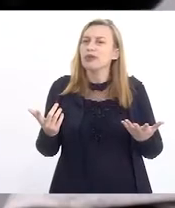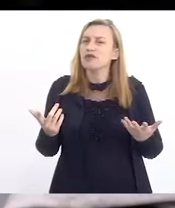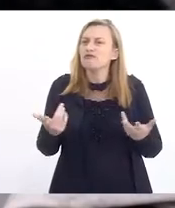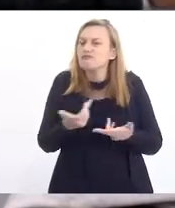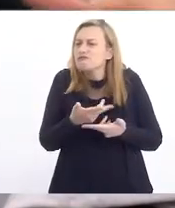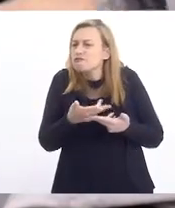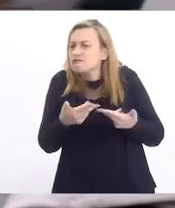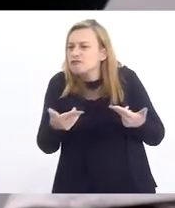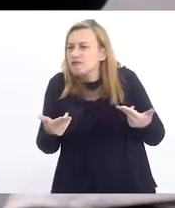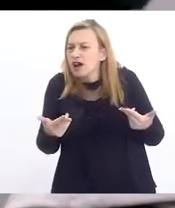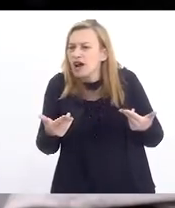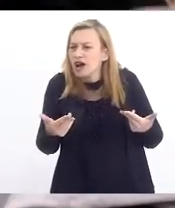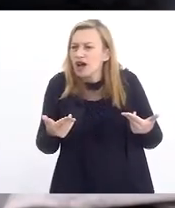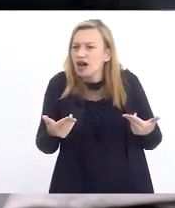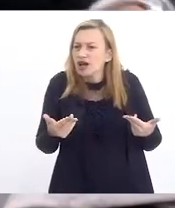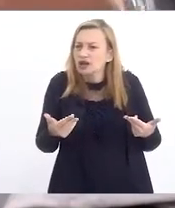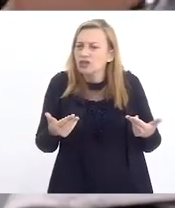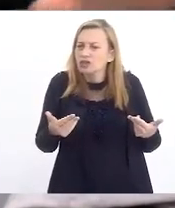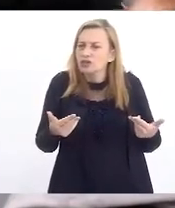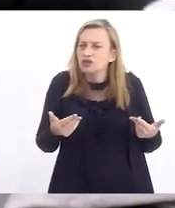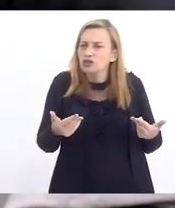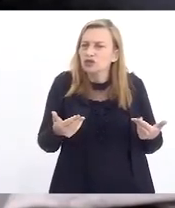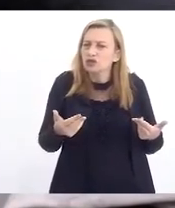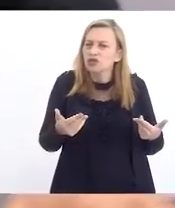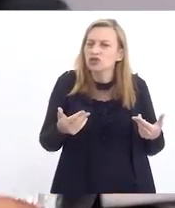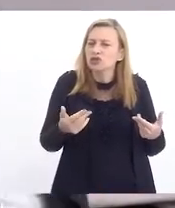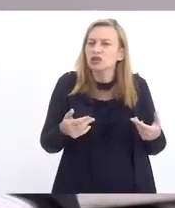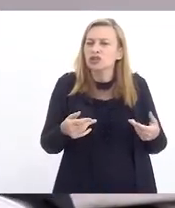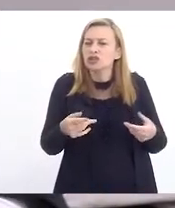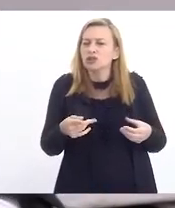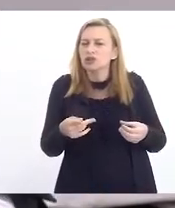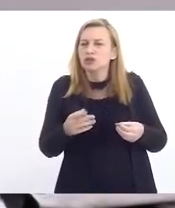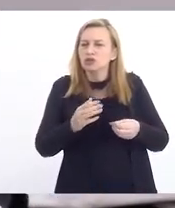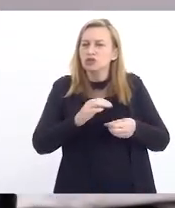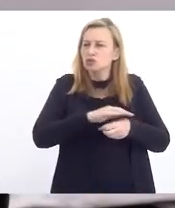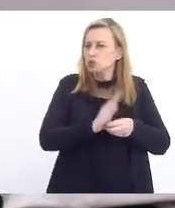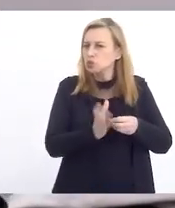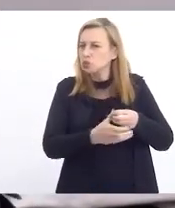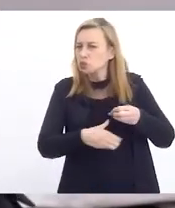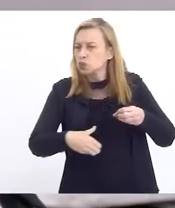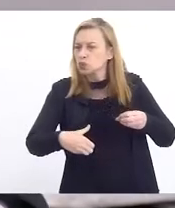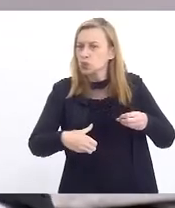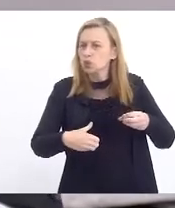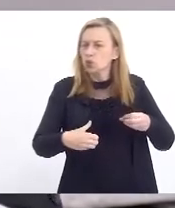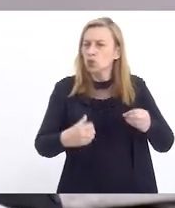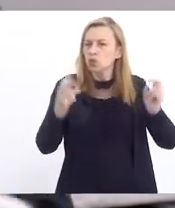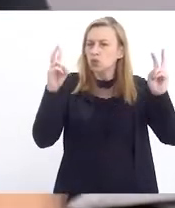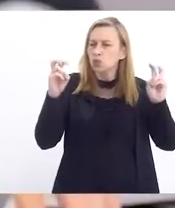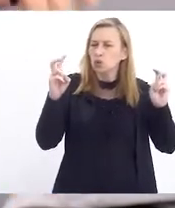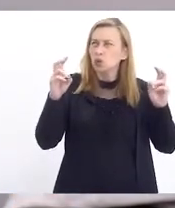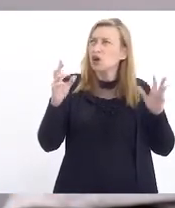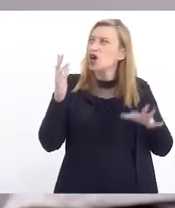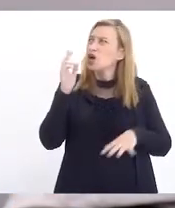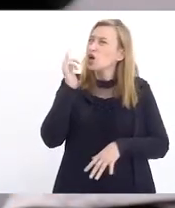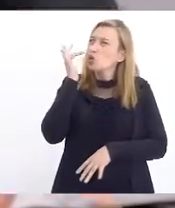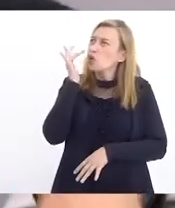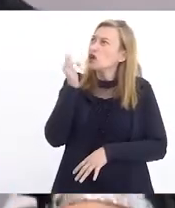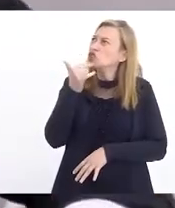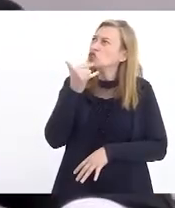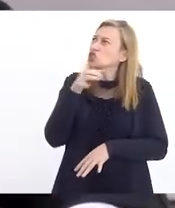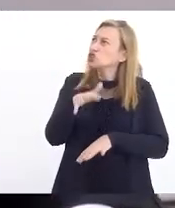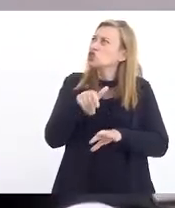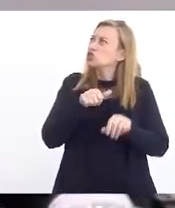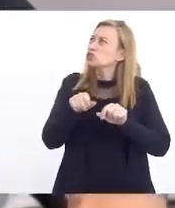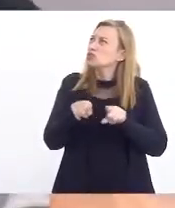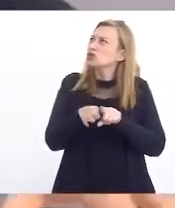autores de compêndios sobre concessão de saneamento. Não sei nem me lembro, mas também chamamos o